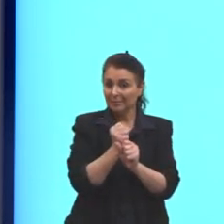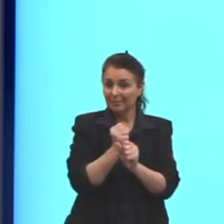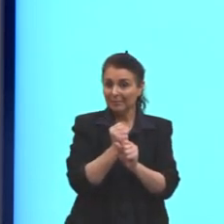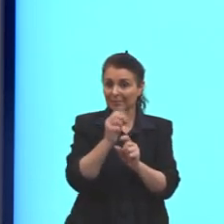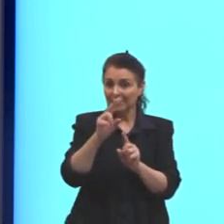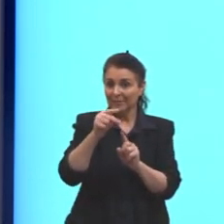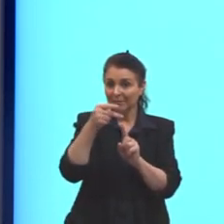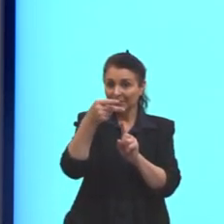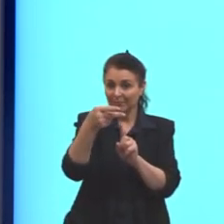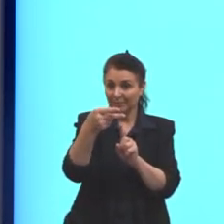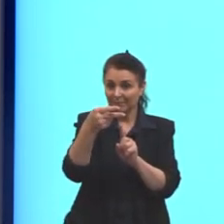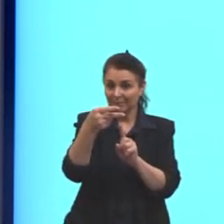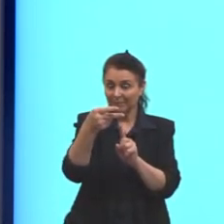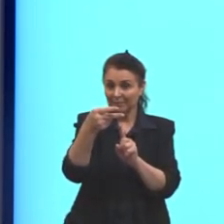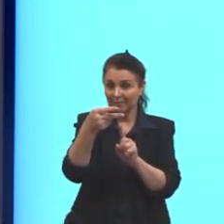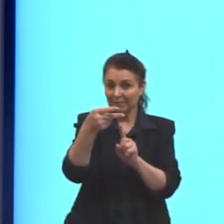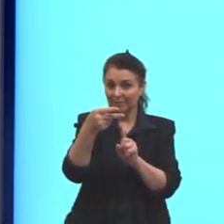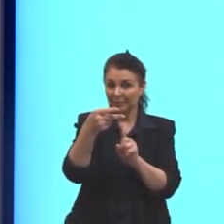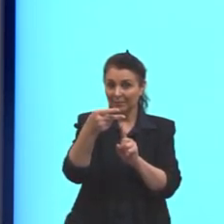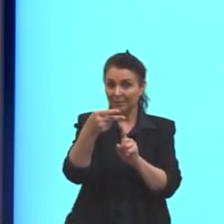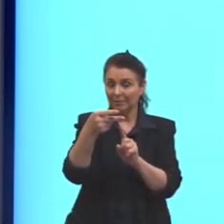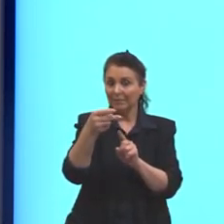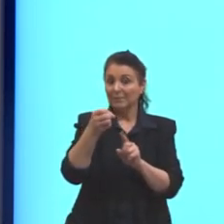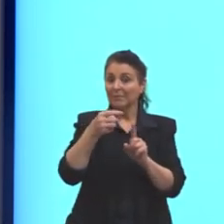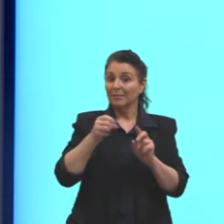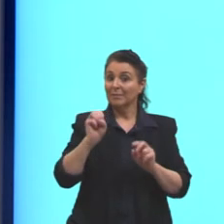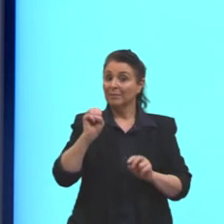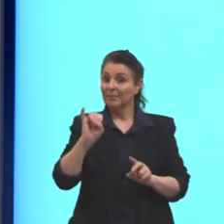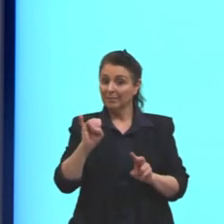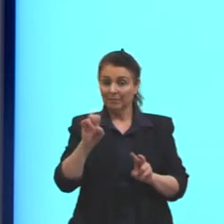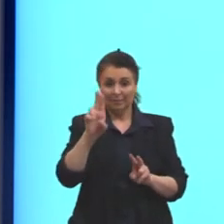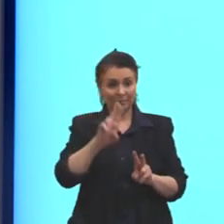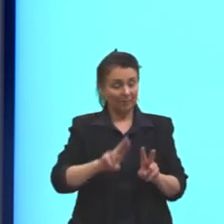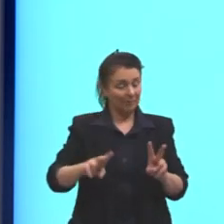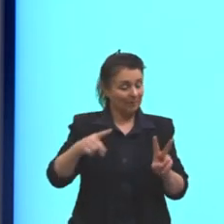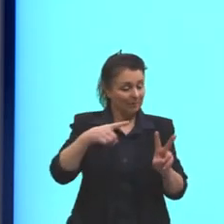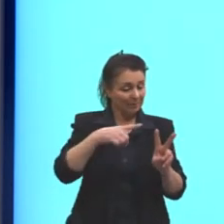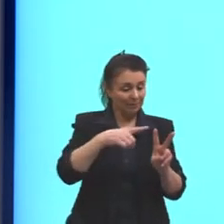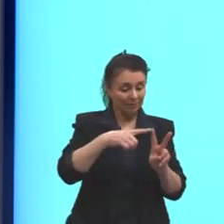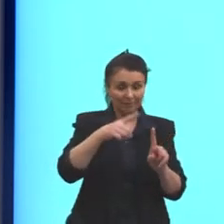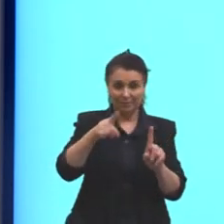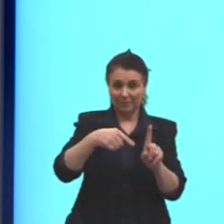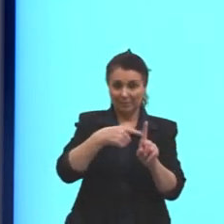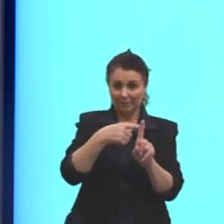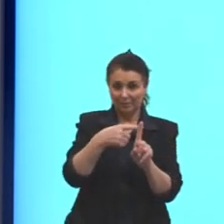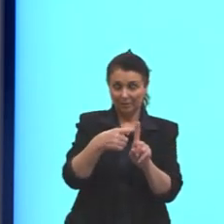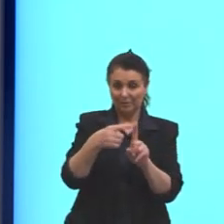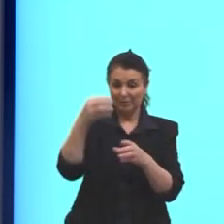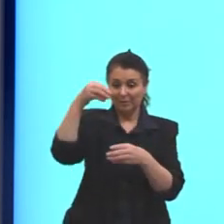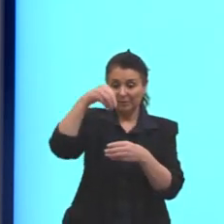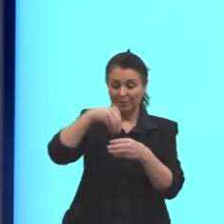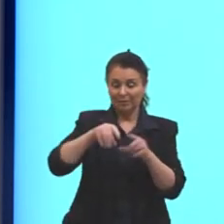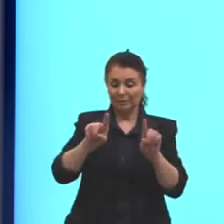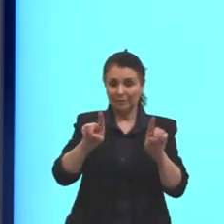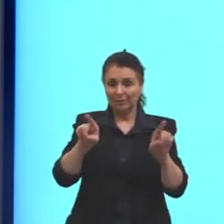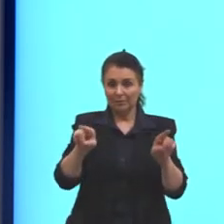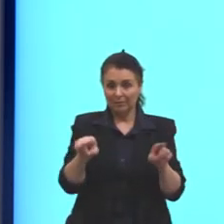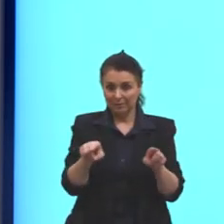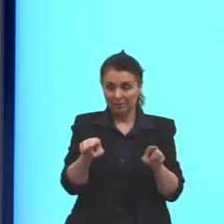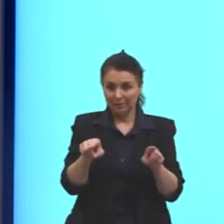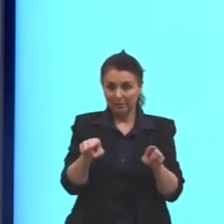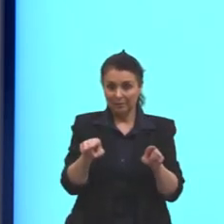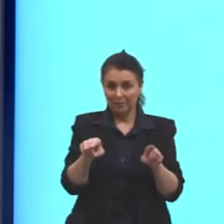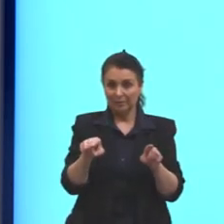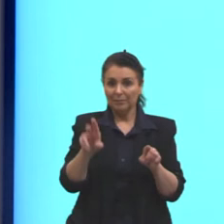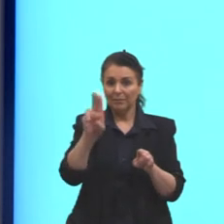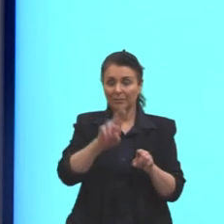se esse termo aqui que nós não estaremos a Raíssa for positivo dentro do parênteses nós colocamos o